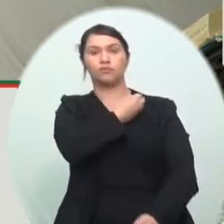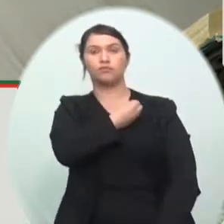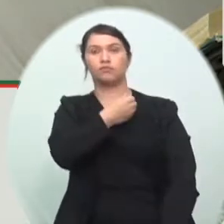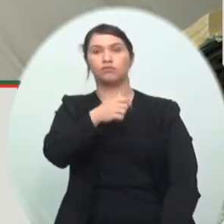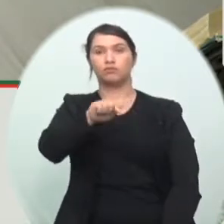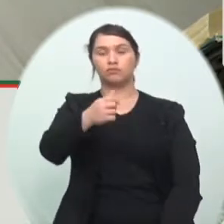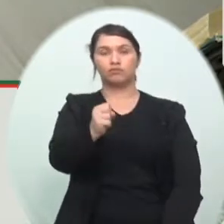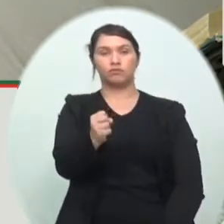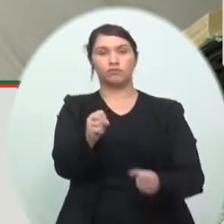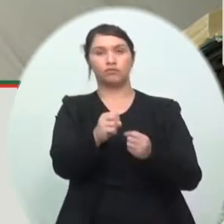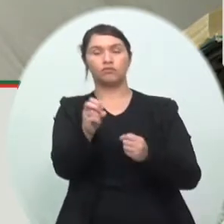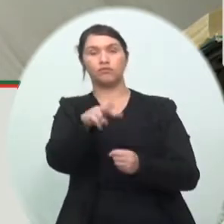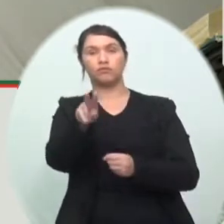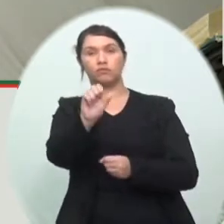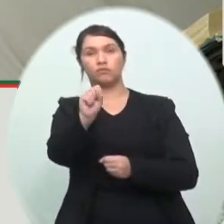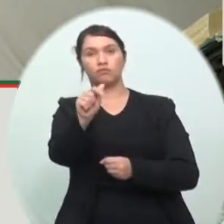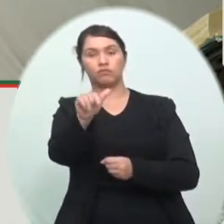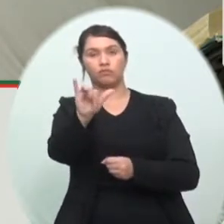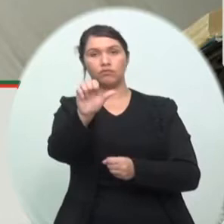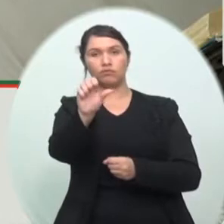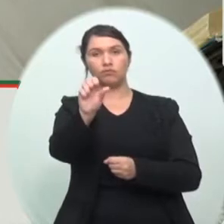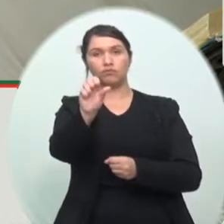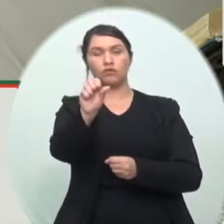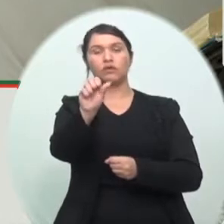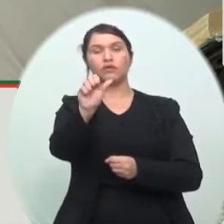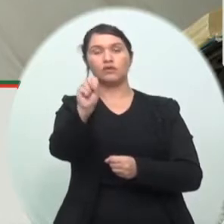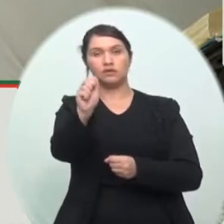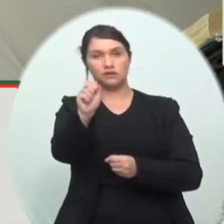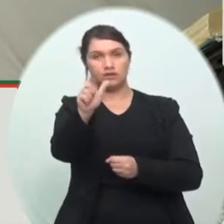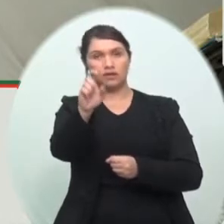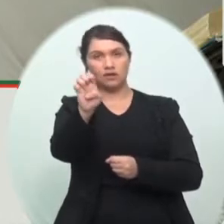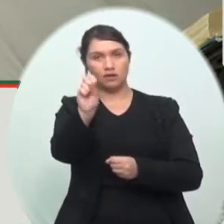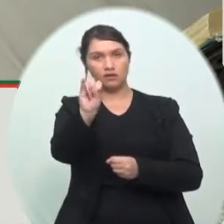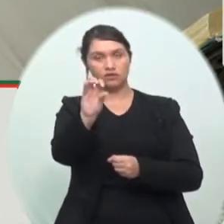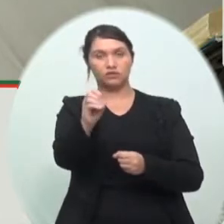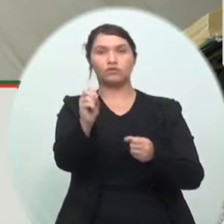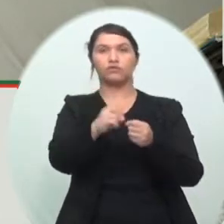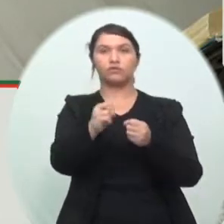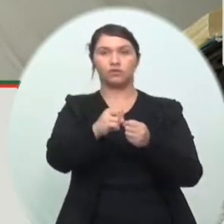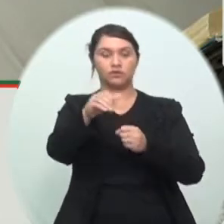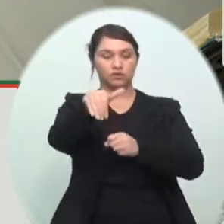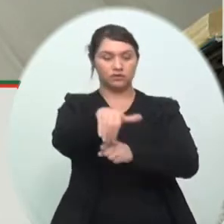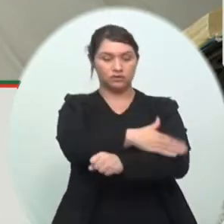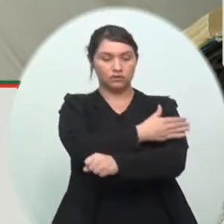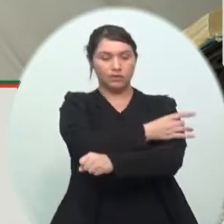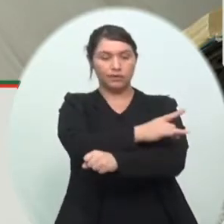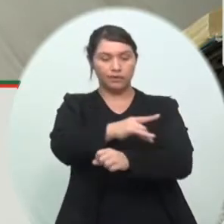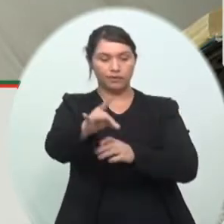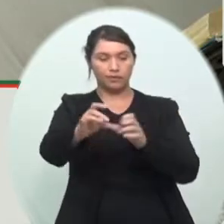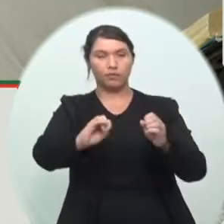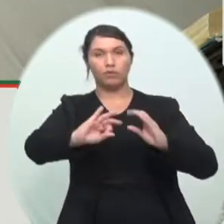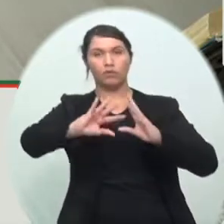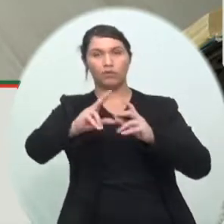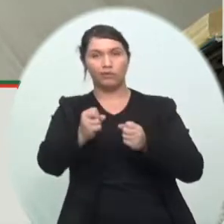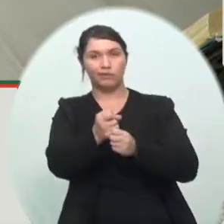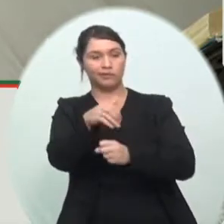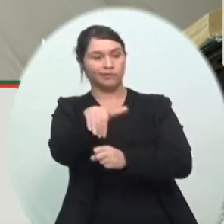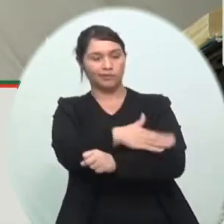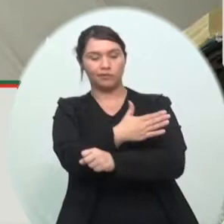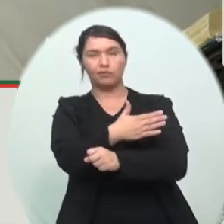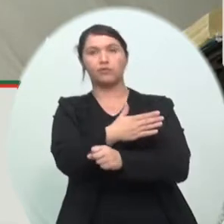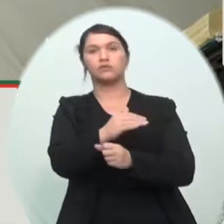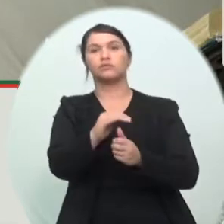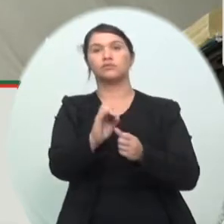vereador Salésio Lima, assunto patrulhamento e colocação de material adequado em todas as ruas dos loteamentos Elisa 1, Elisa 2, bairro